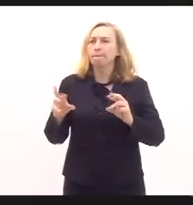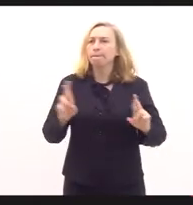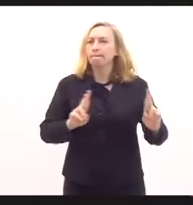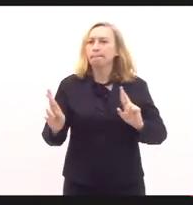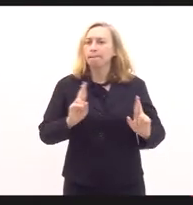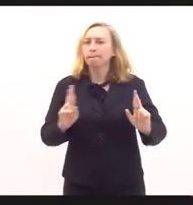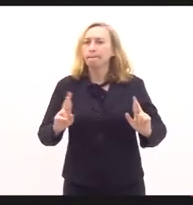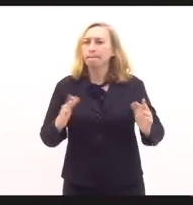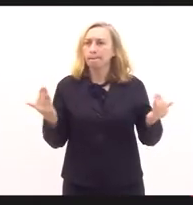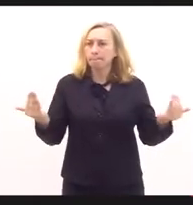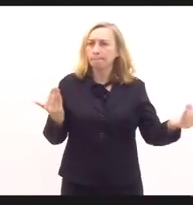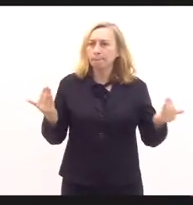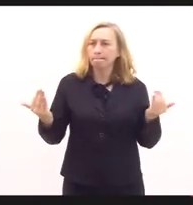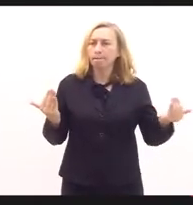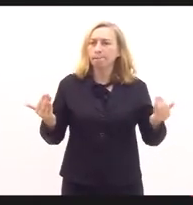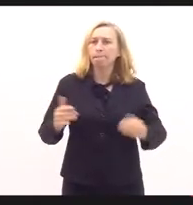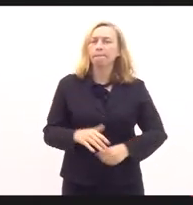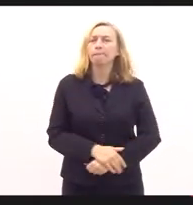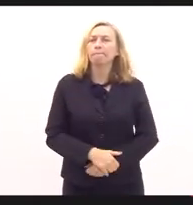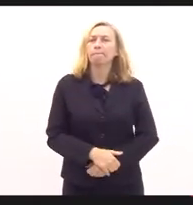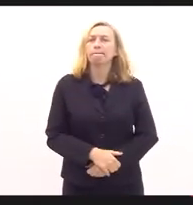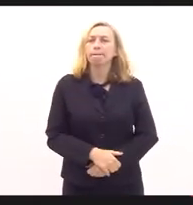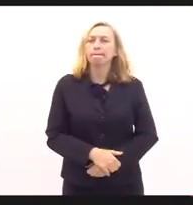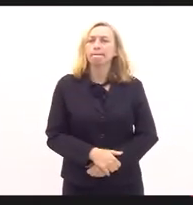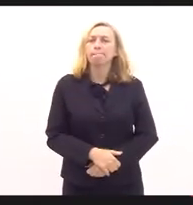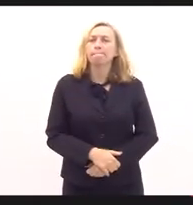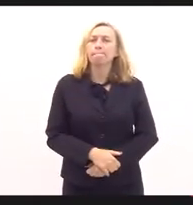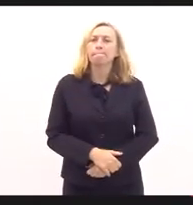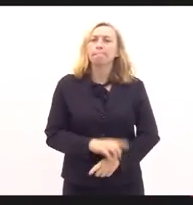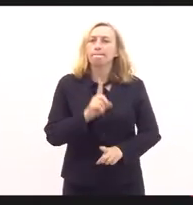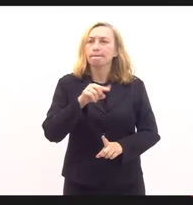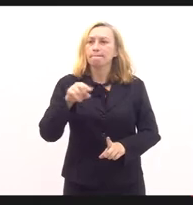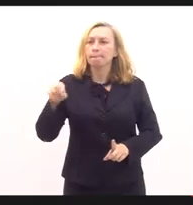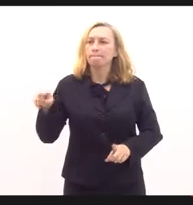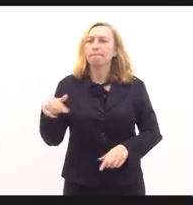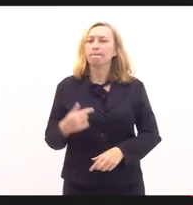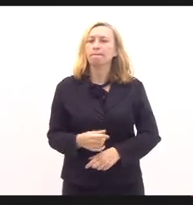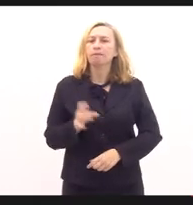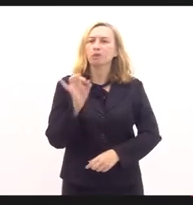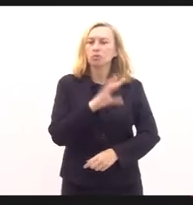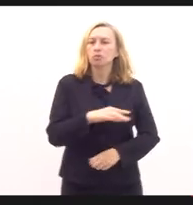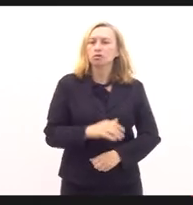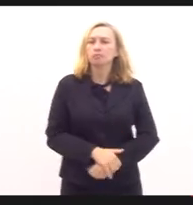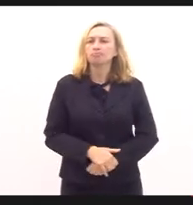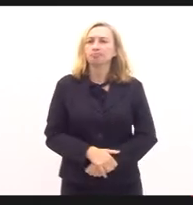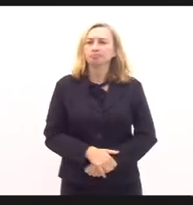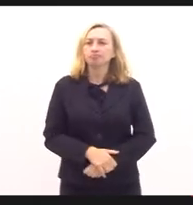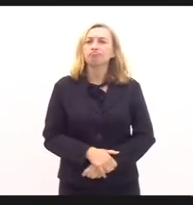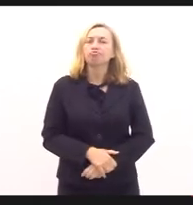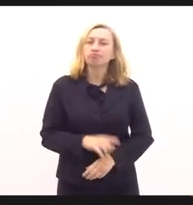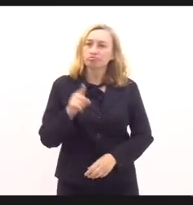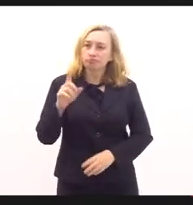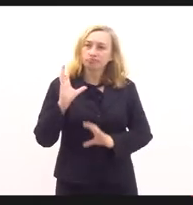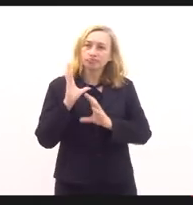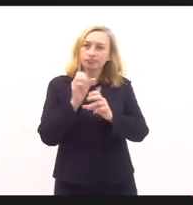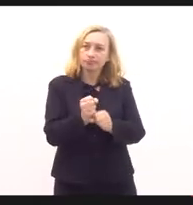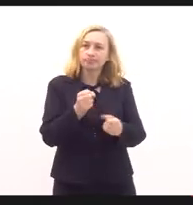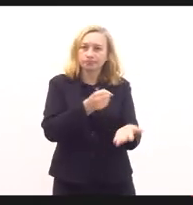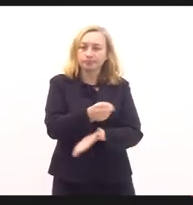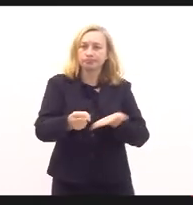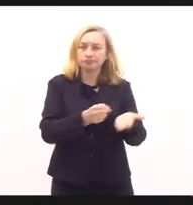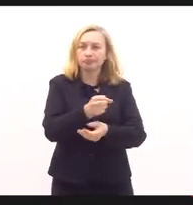de 18. Que foi o último válido. Então, vocês estão calculando com base